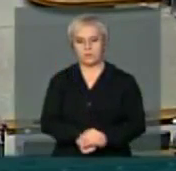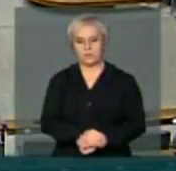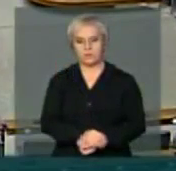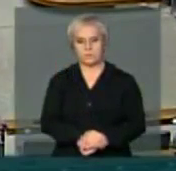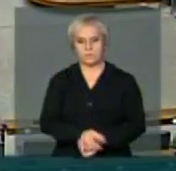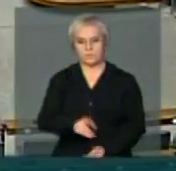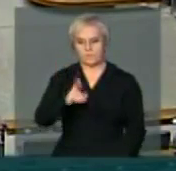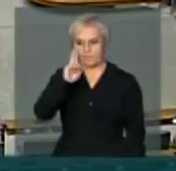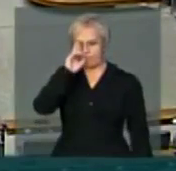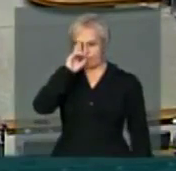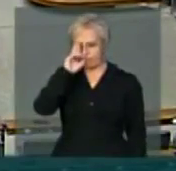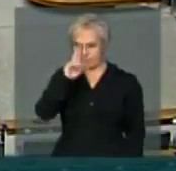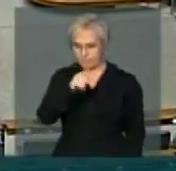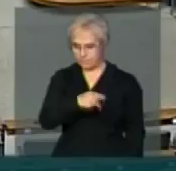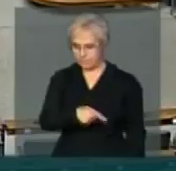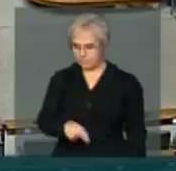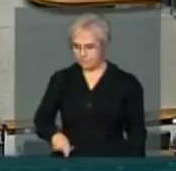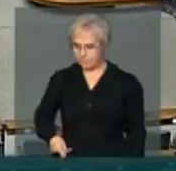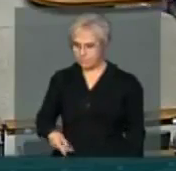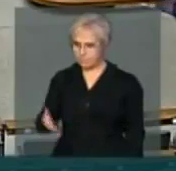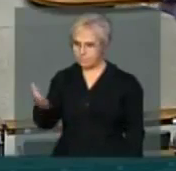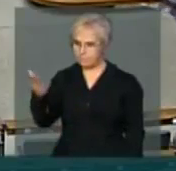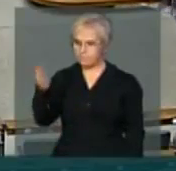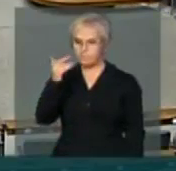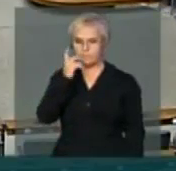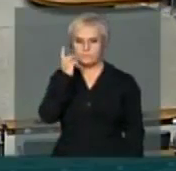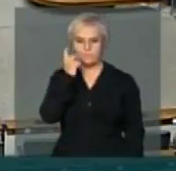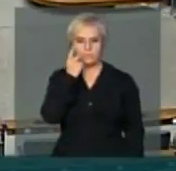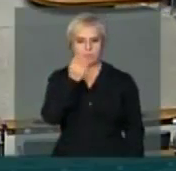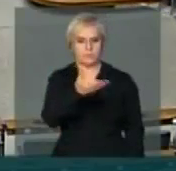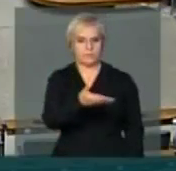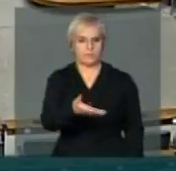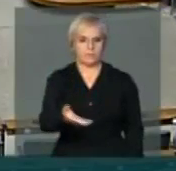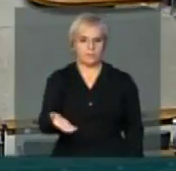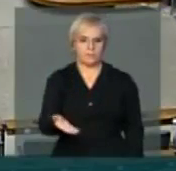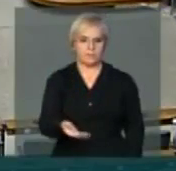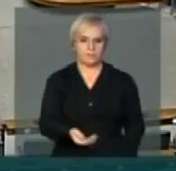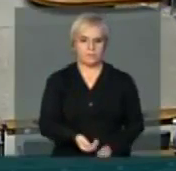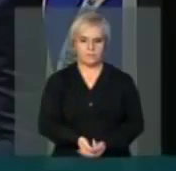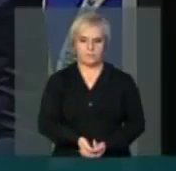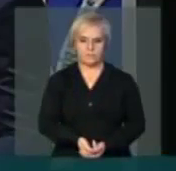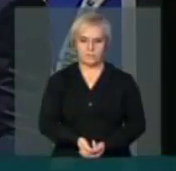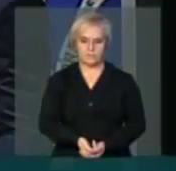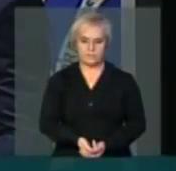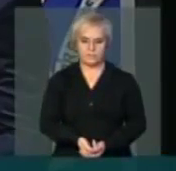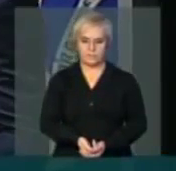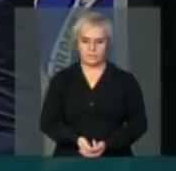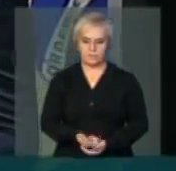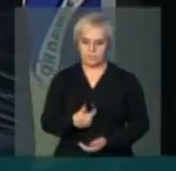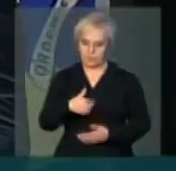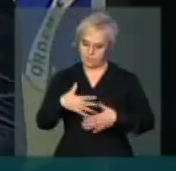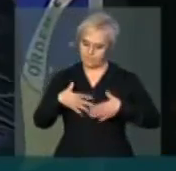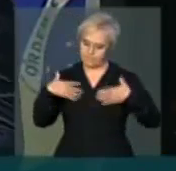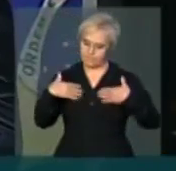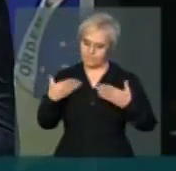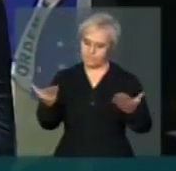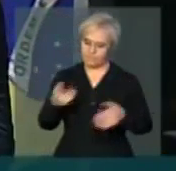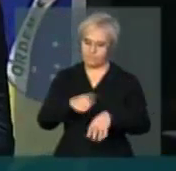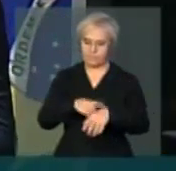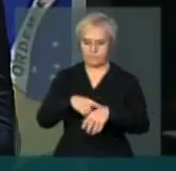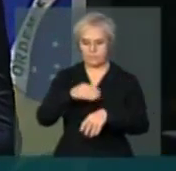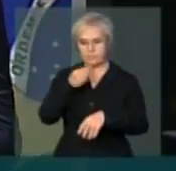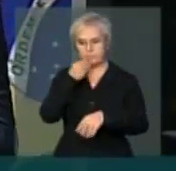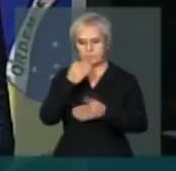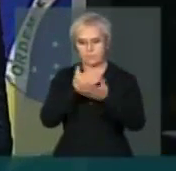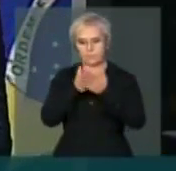Senhor presidente, senhoras e senhores deputados, brasileiros e brasileiras, estou honrado com a oportunidade de dar os primeiros